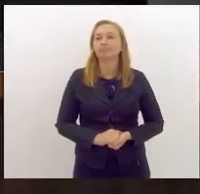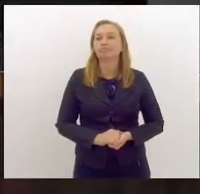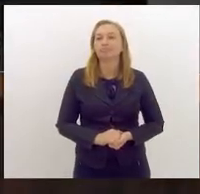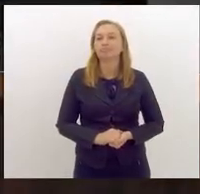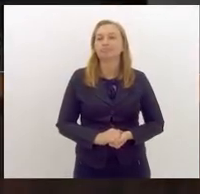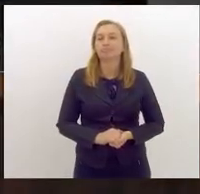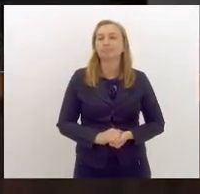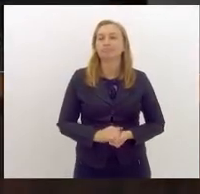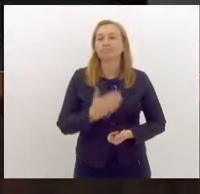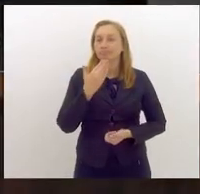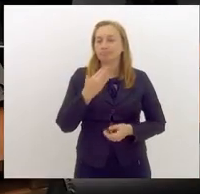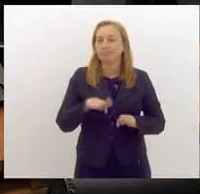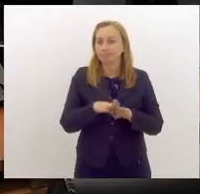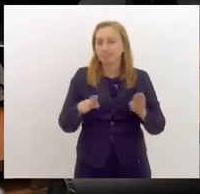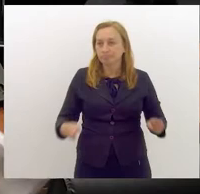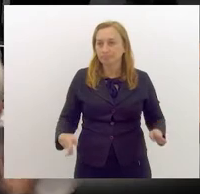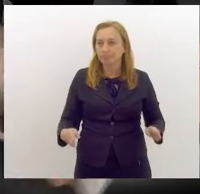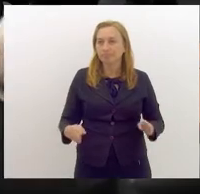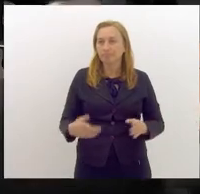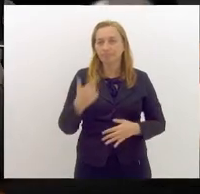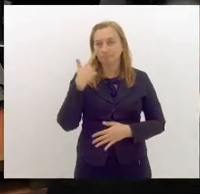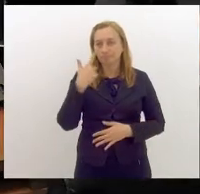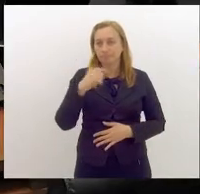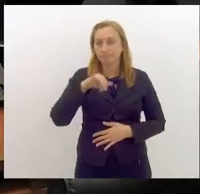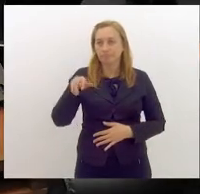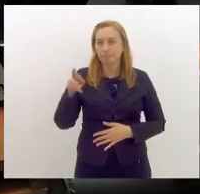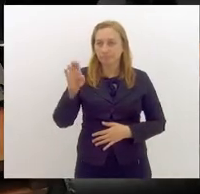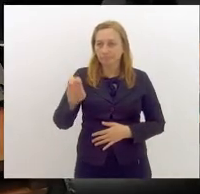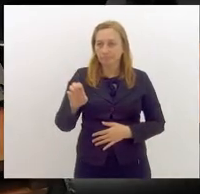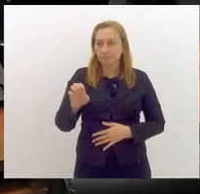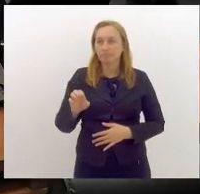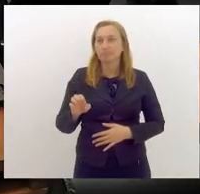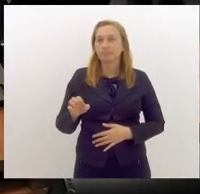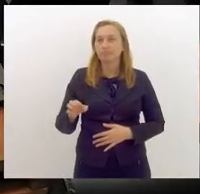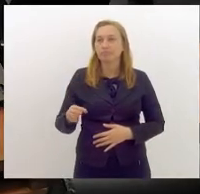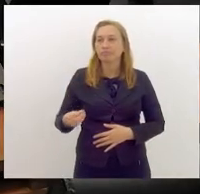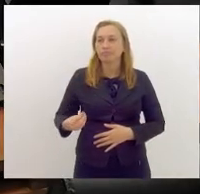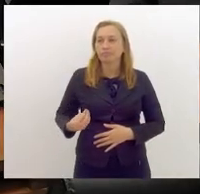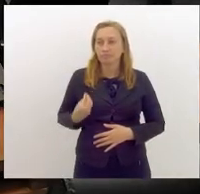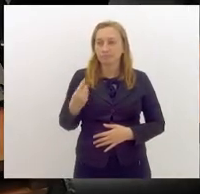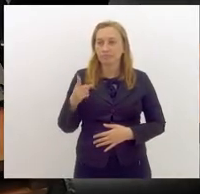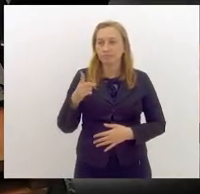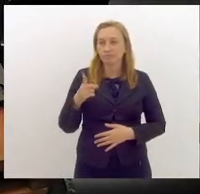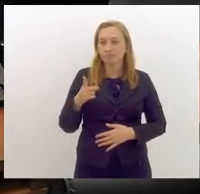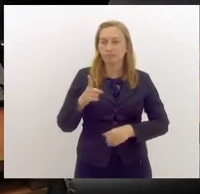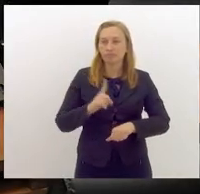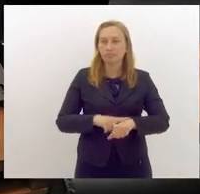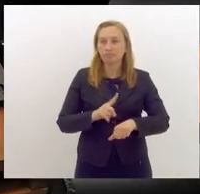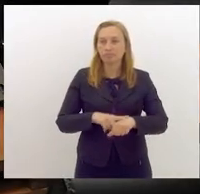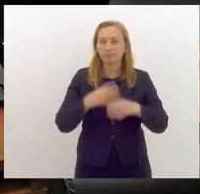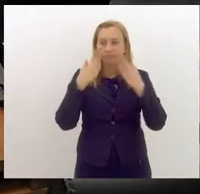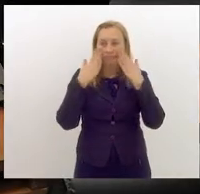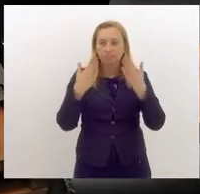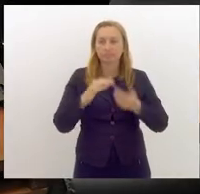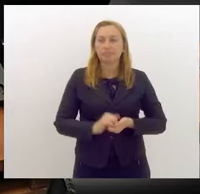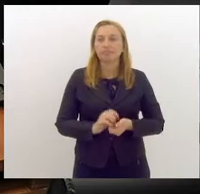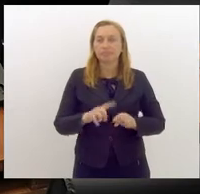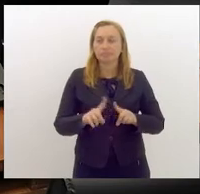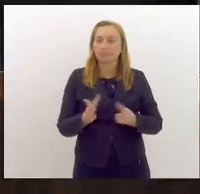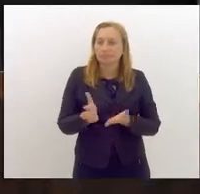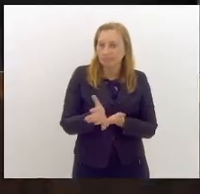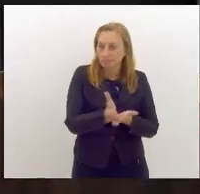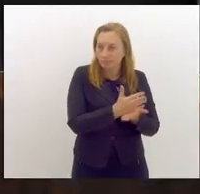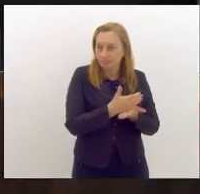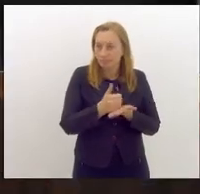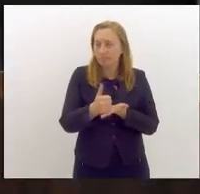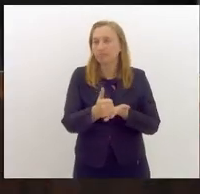só pedi a mesa aqui para certificar se o Jardim estava presente como parlamentar no momento da Apresentação mas pode escolher a